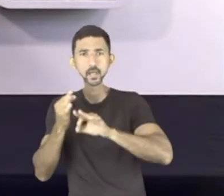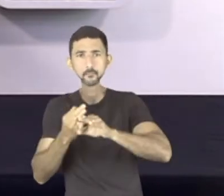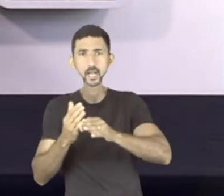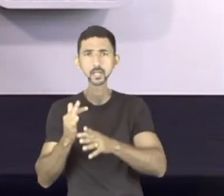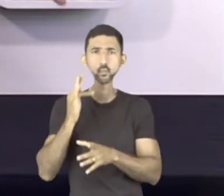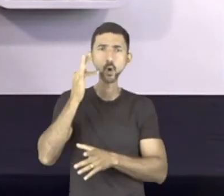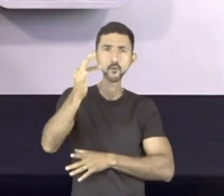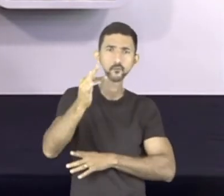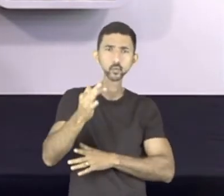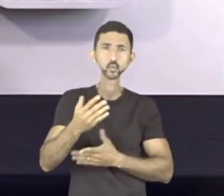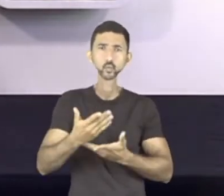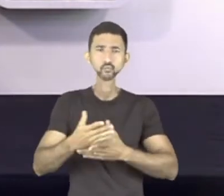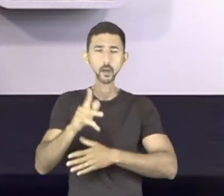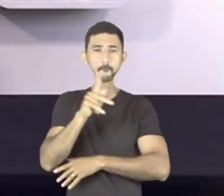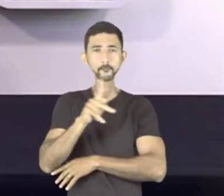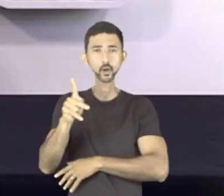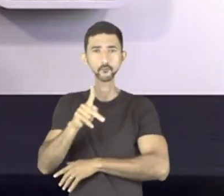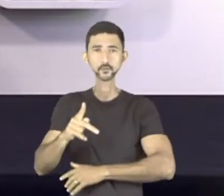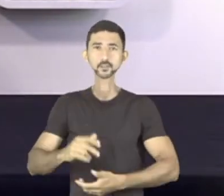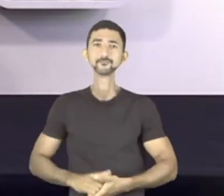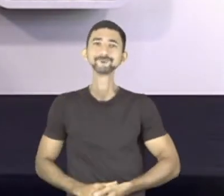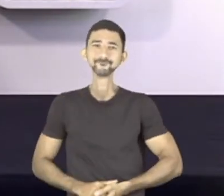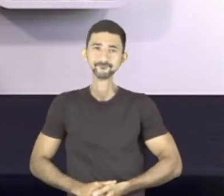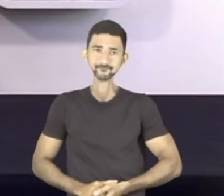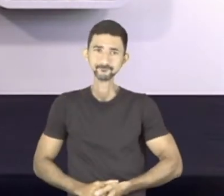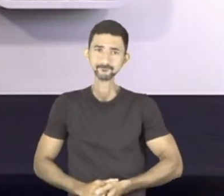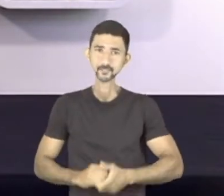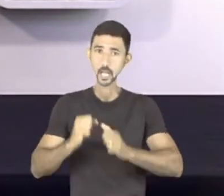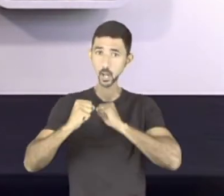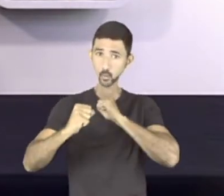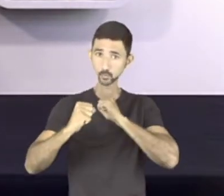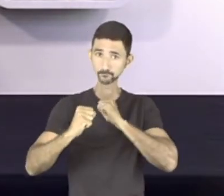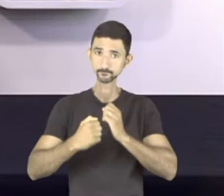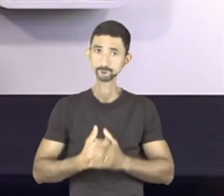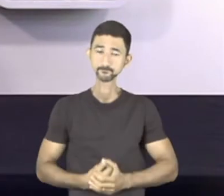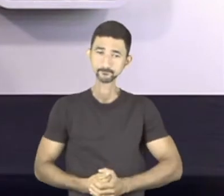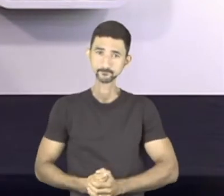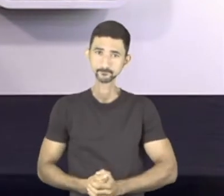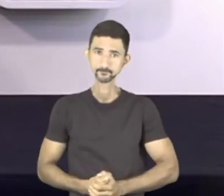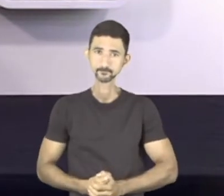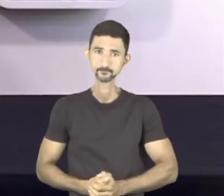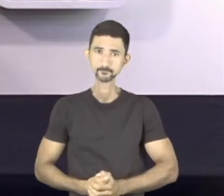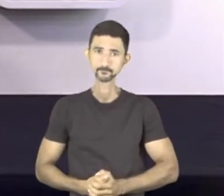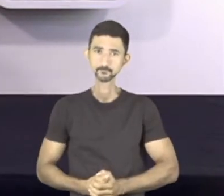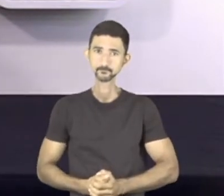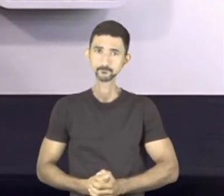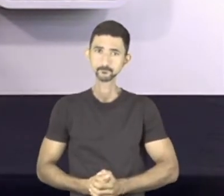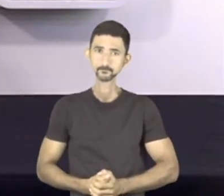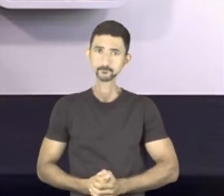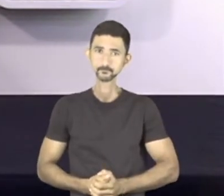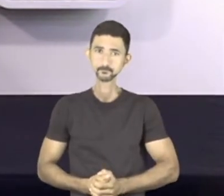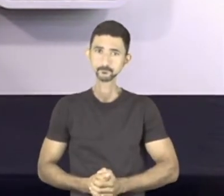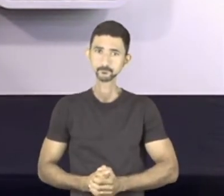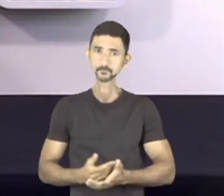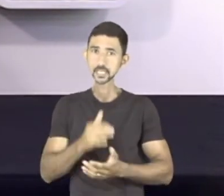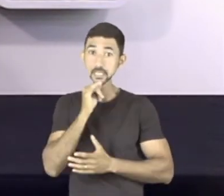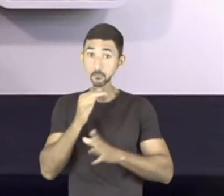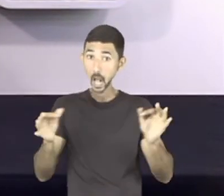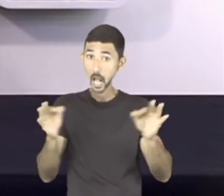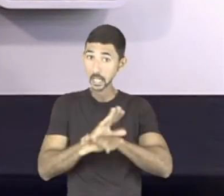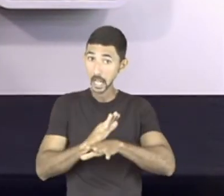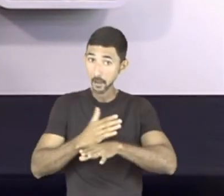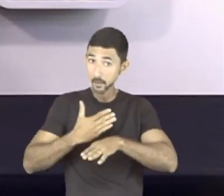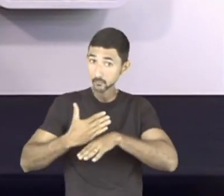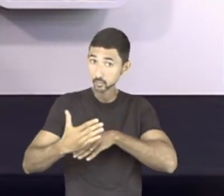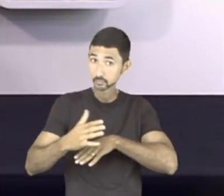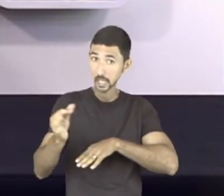para futuramente serem professores daquela modalidade, certo? Mas isso não se esgota aí,